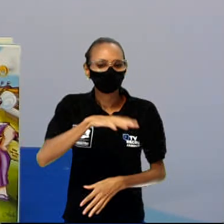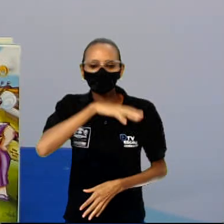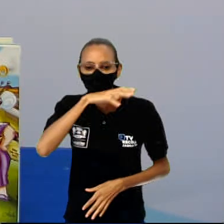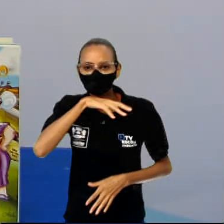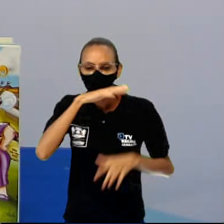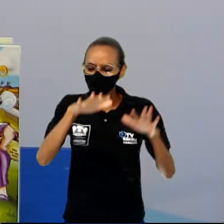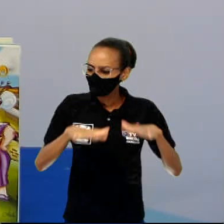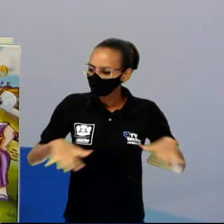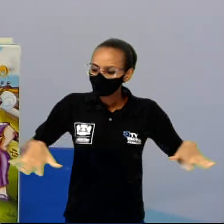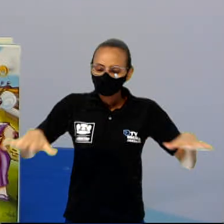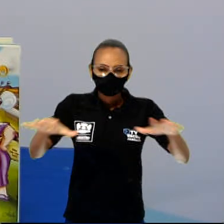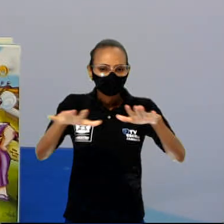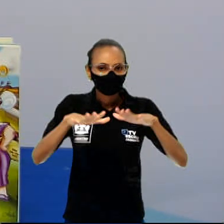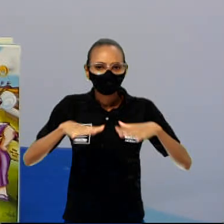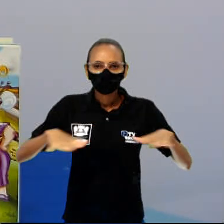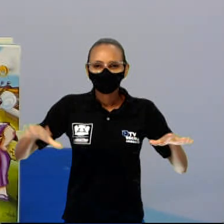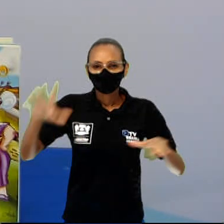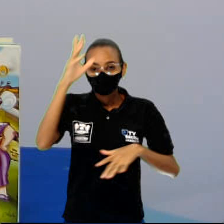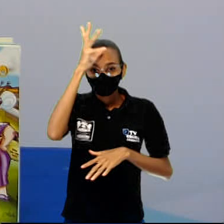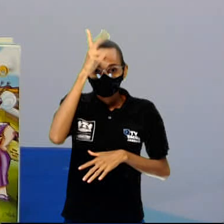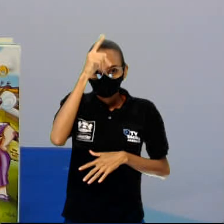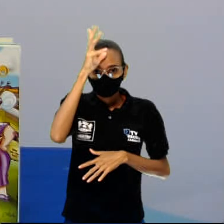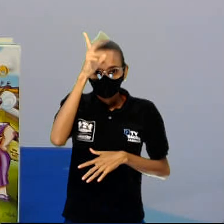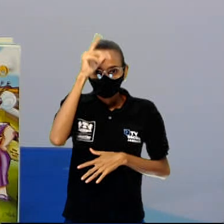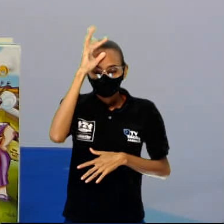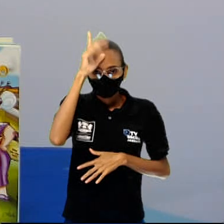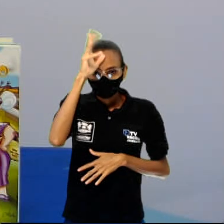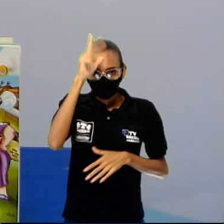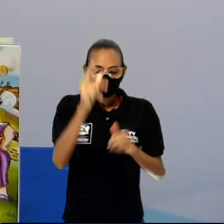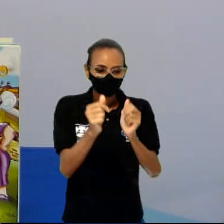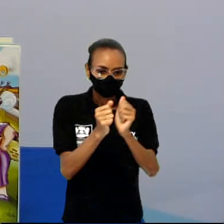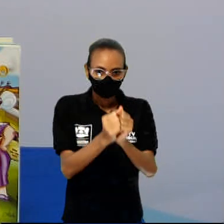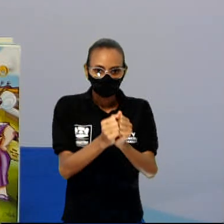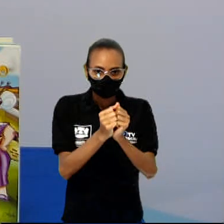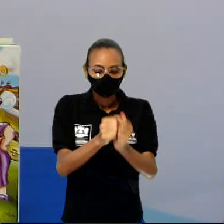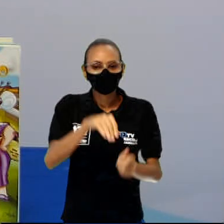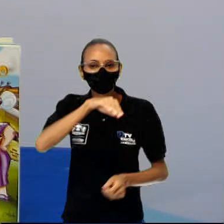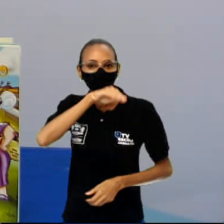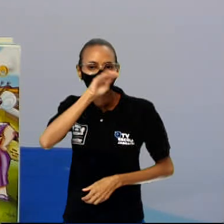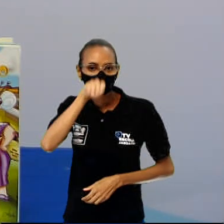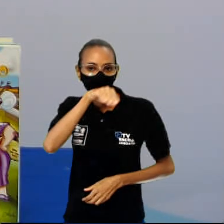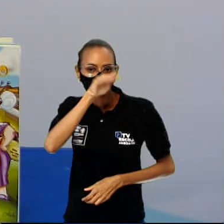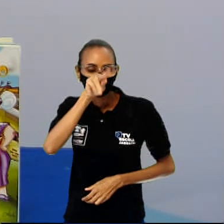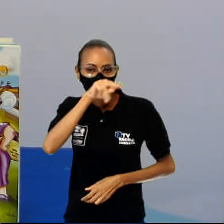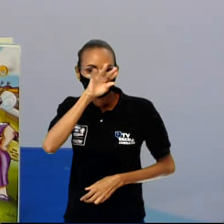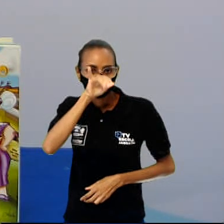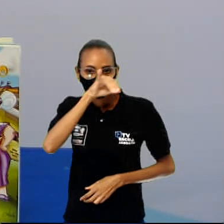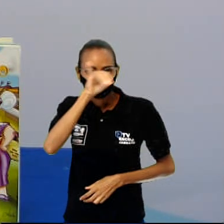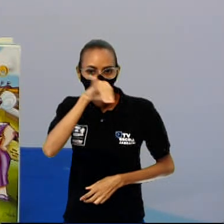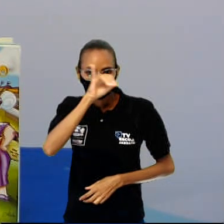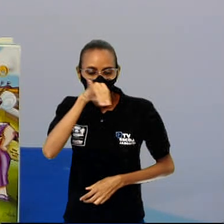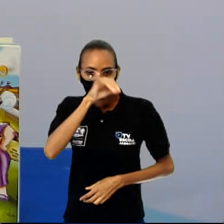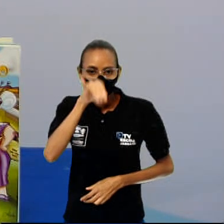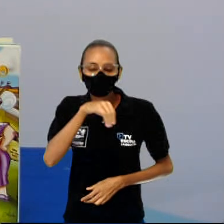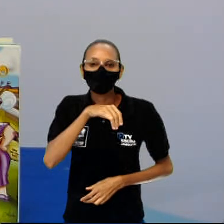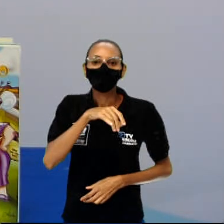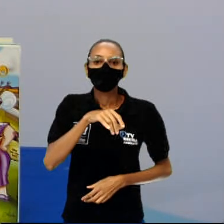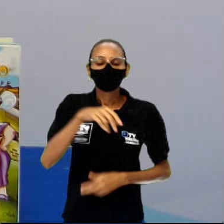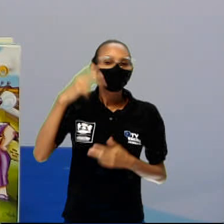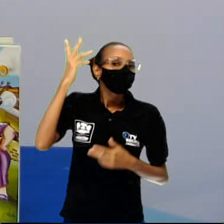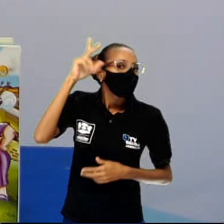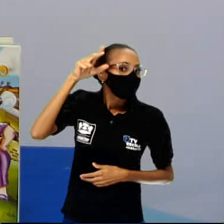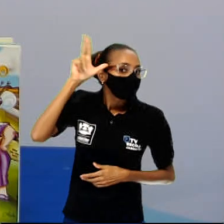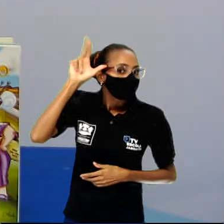né? O galo estava lá juntinho, o porco estava lá juntinho, cavalo, bode,